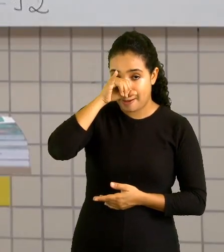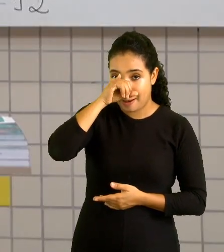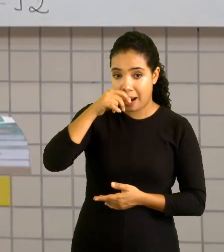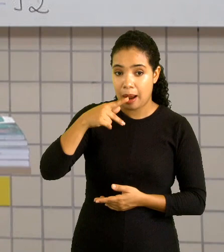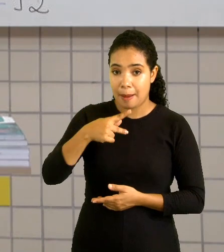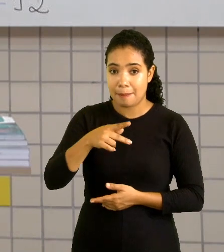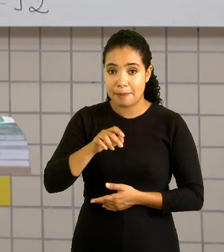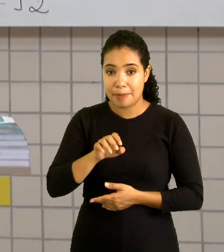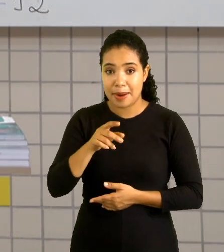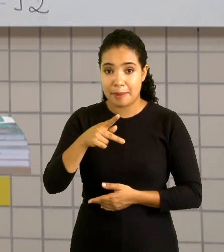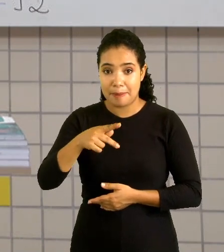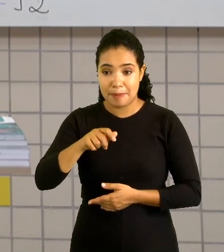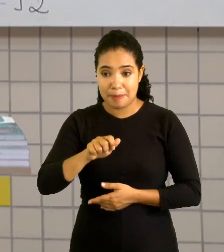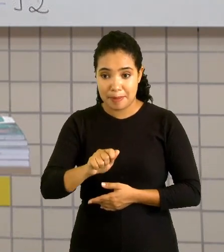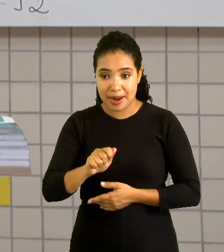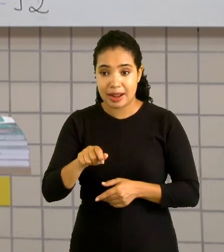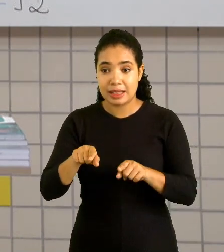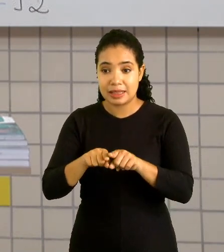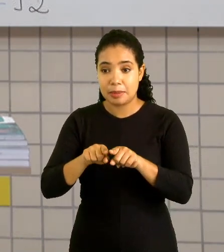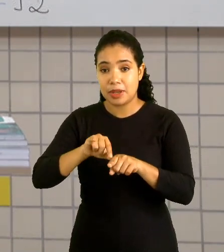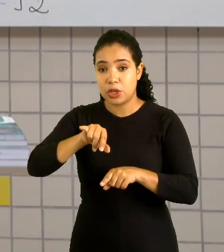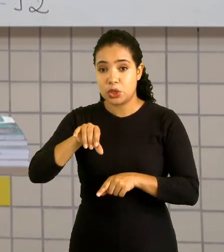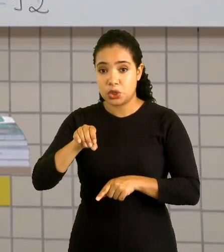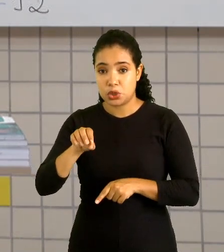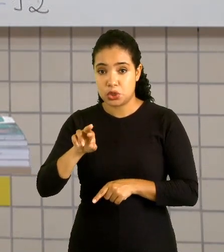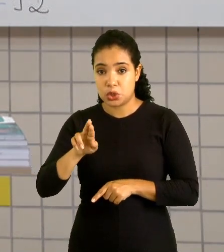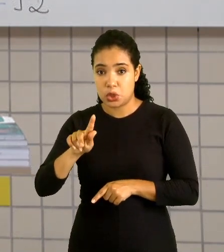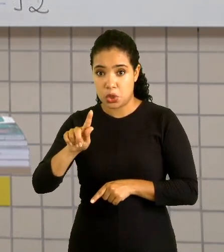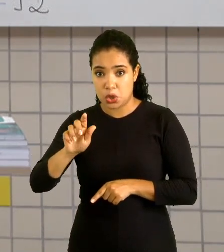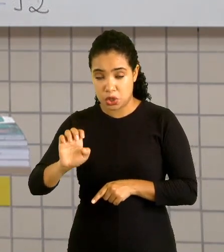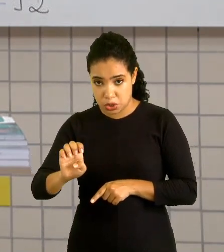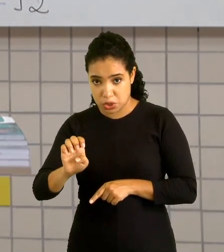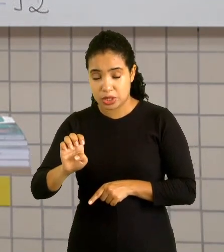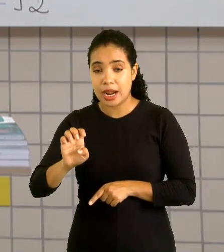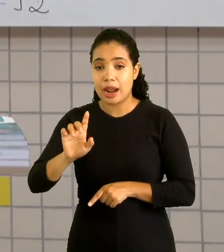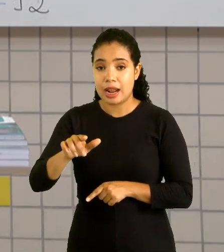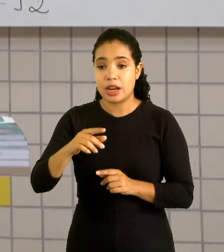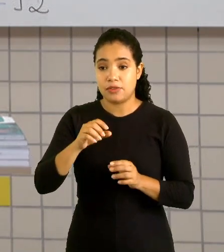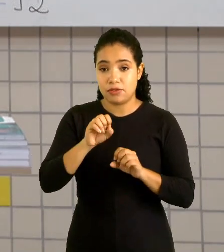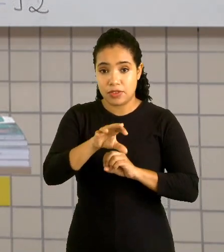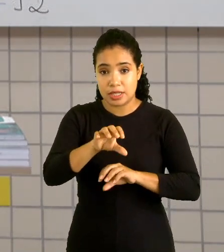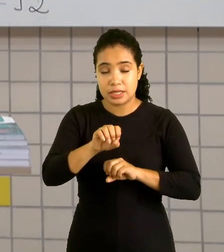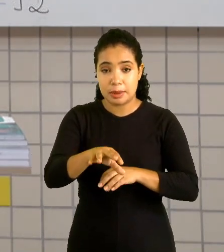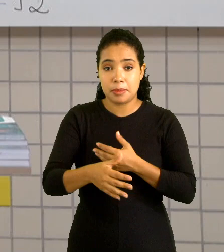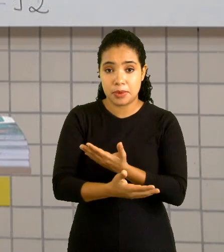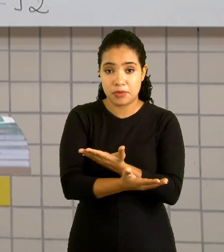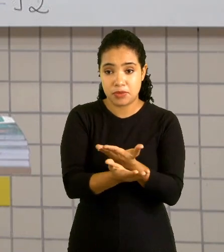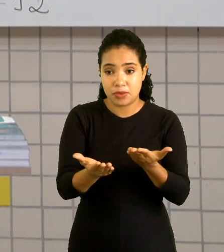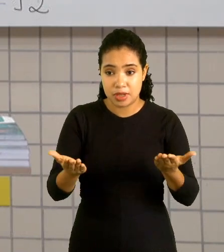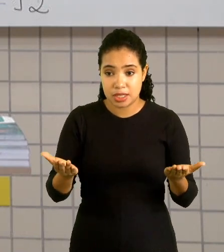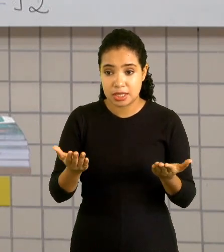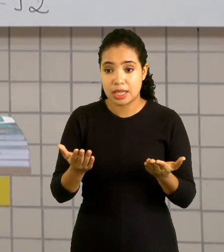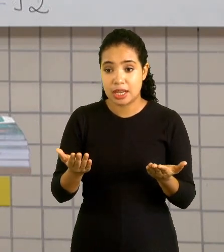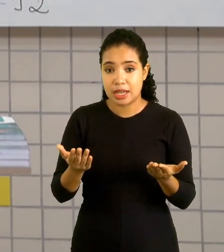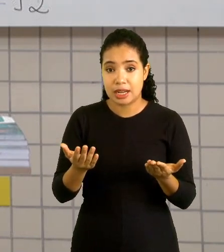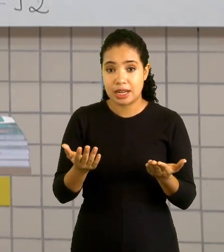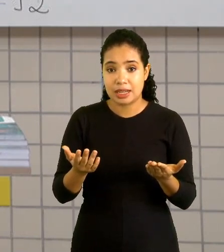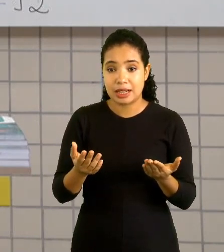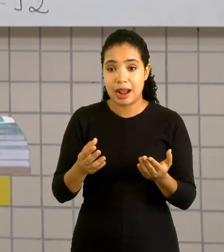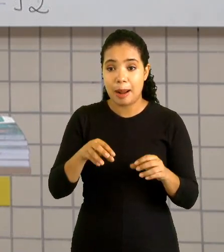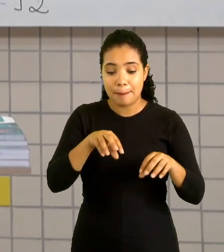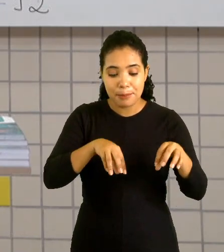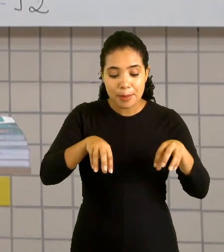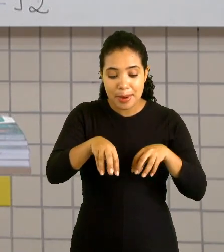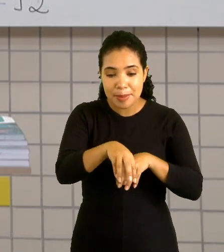Jorge, eles vieram ensinar para vocês um tipo de continha. Para isso, nós vamos usar as nossas famosas tampinhas que